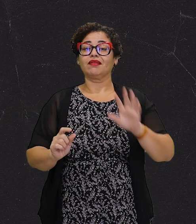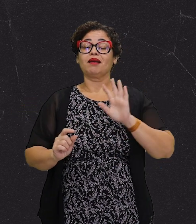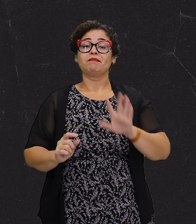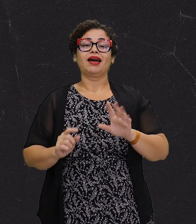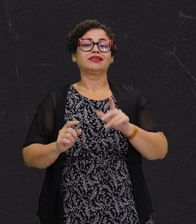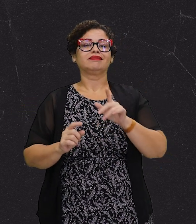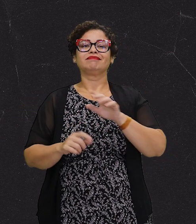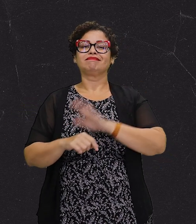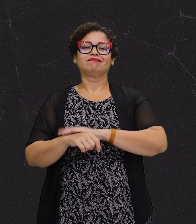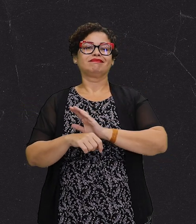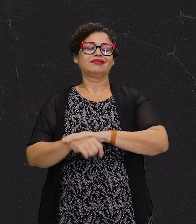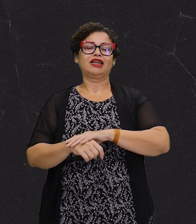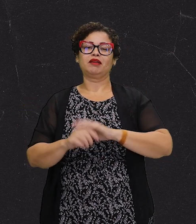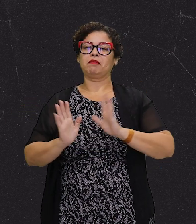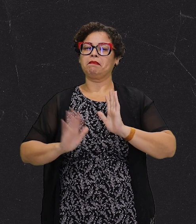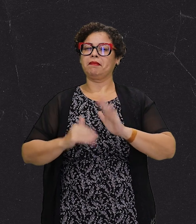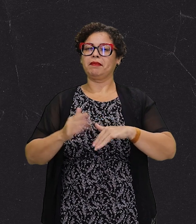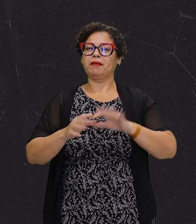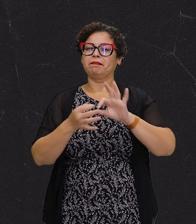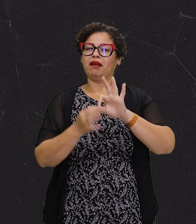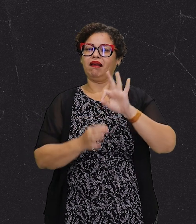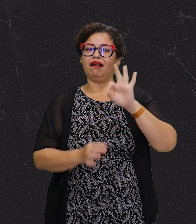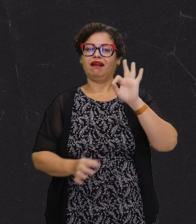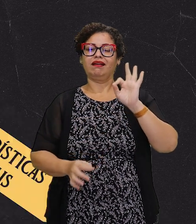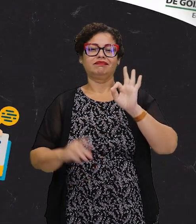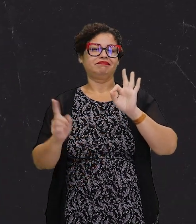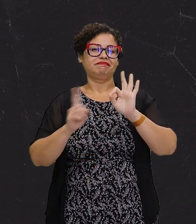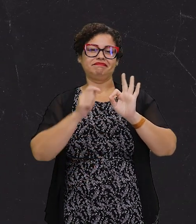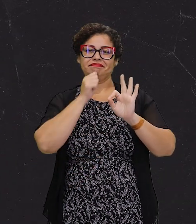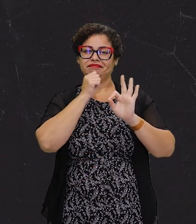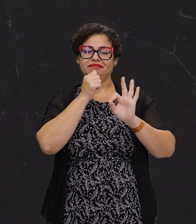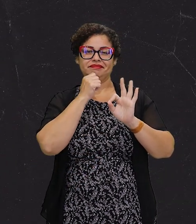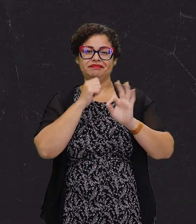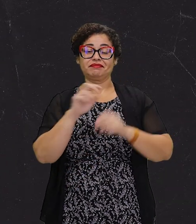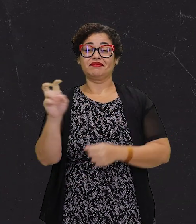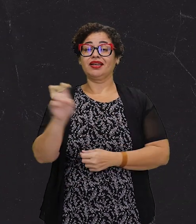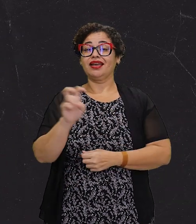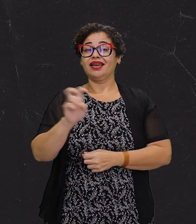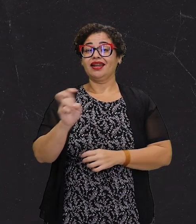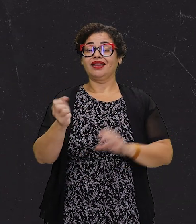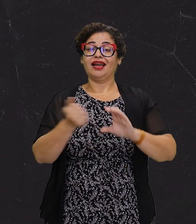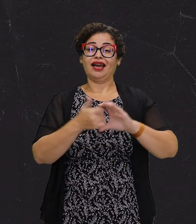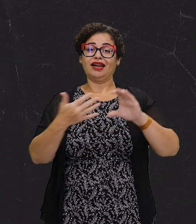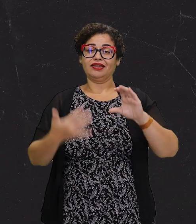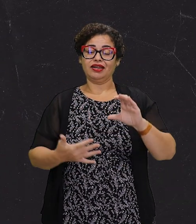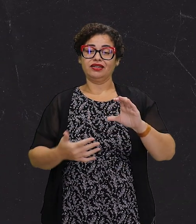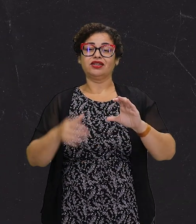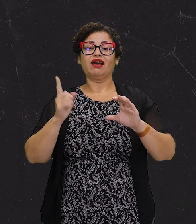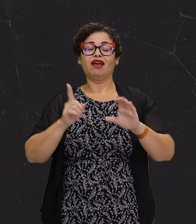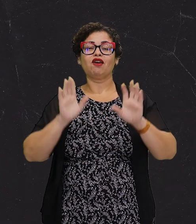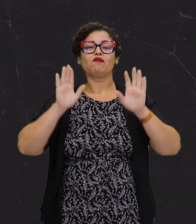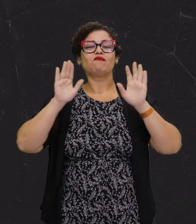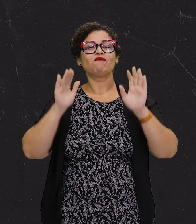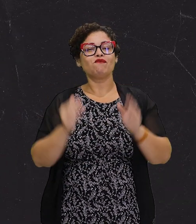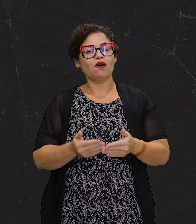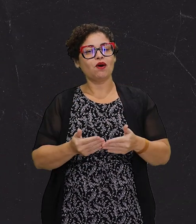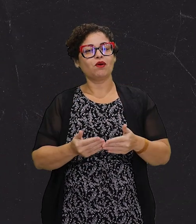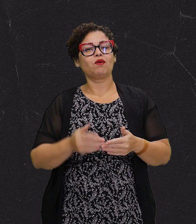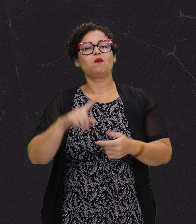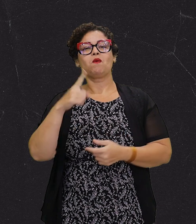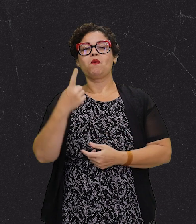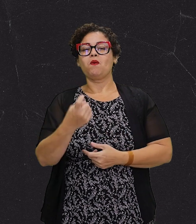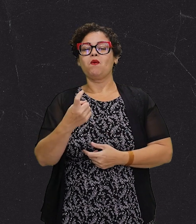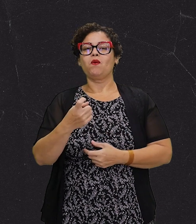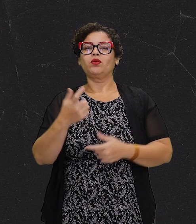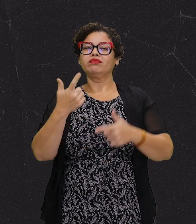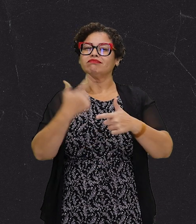não há tempo para um desenvolvimento extenso. Quinta característica é o foco em um